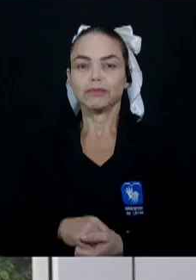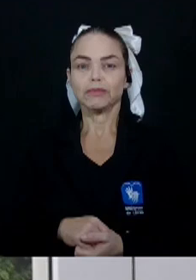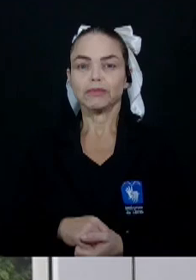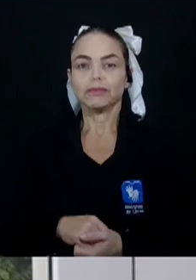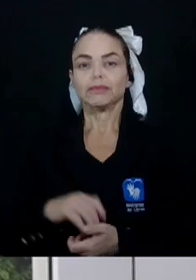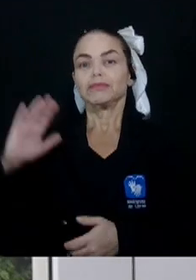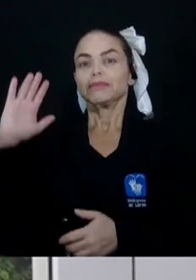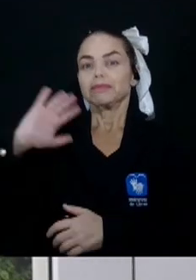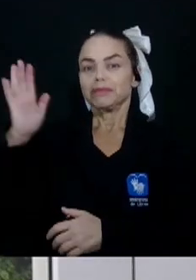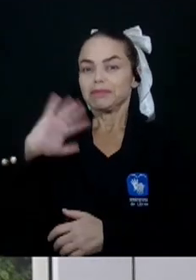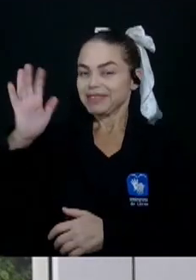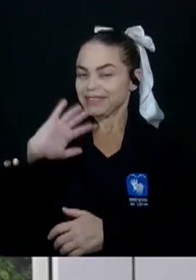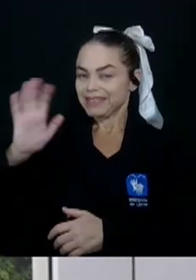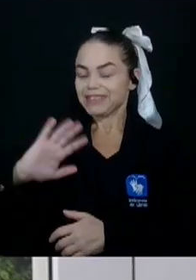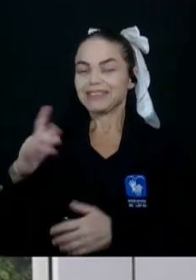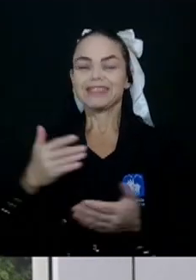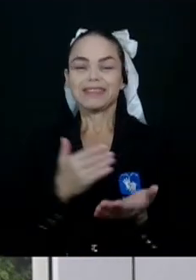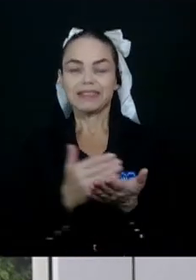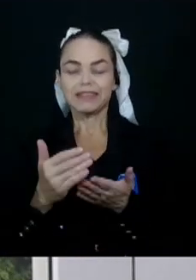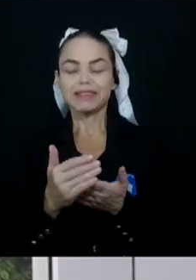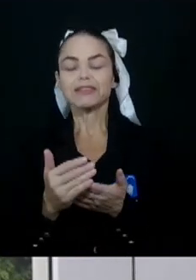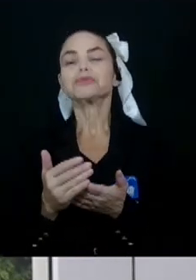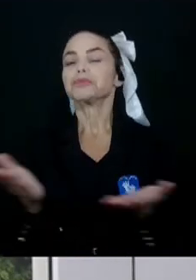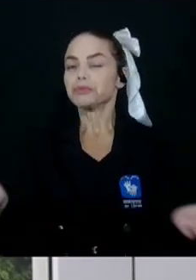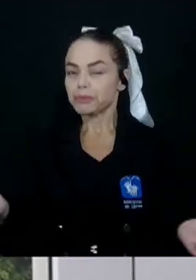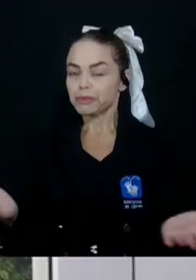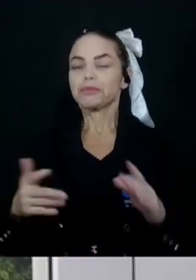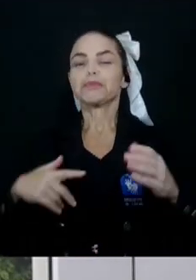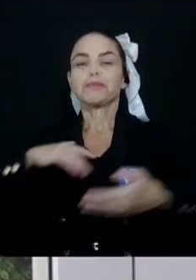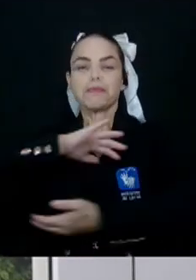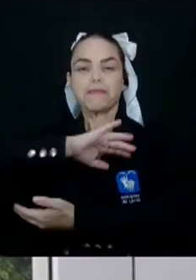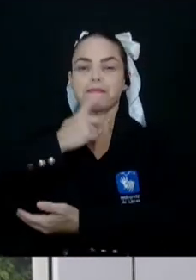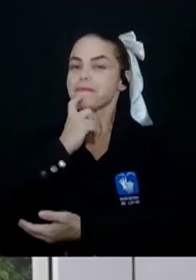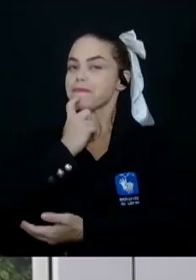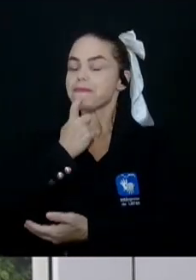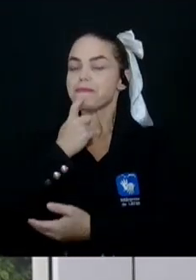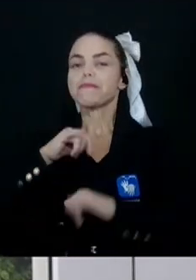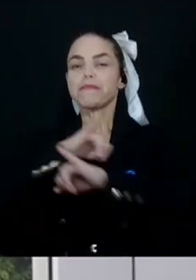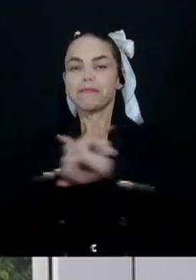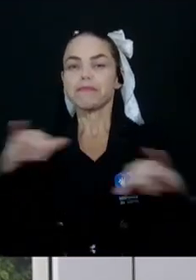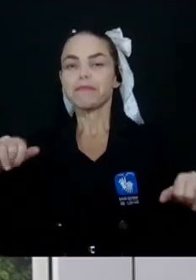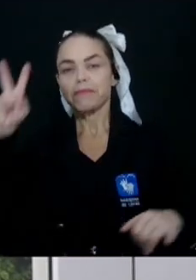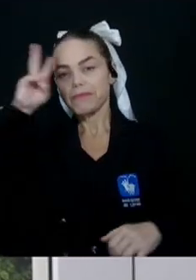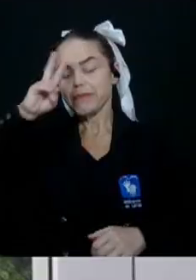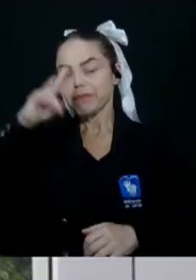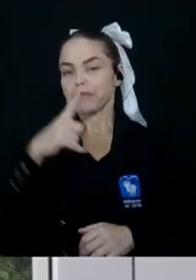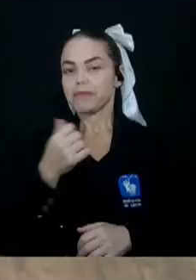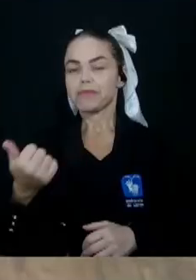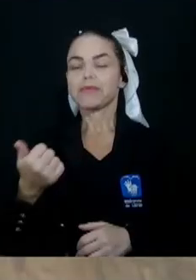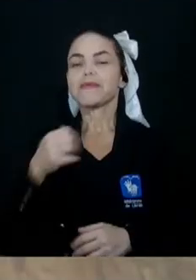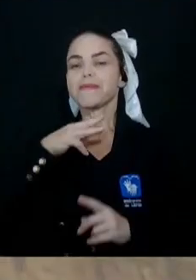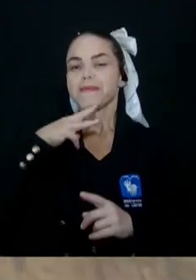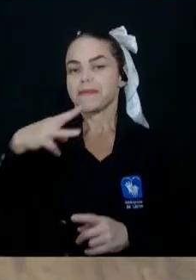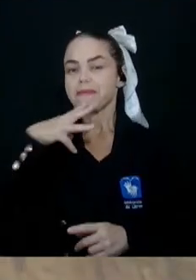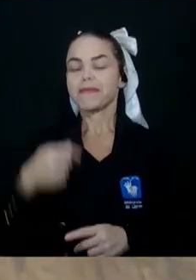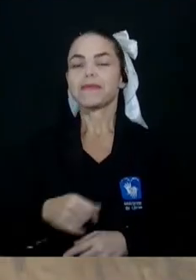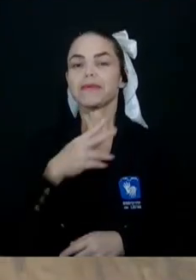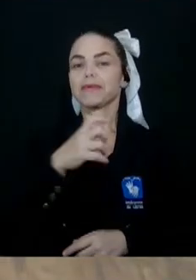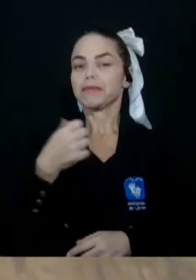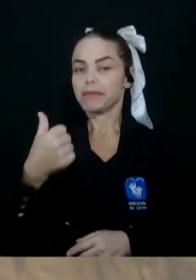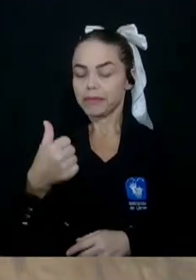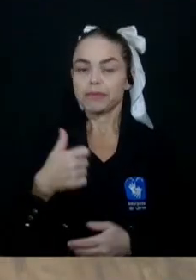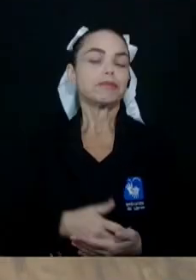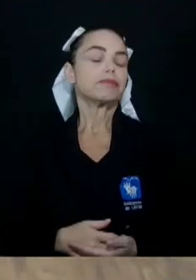Olá, começa agora a edição do Câmara Notícia desta segunda-feira, 16 de março de 2026. Participe